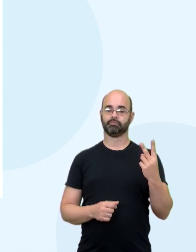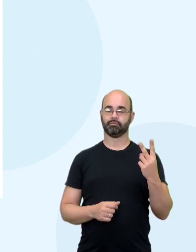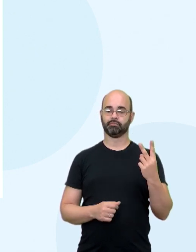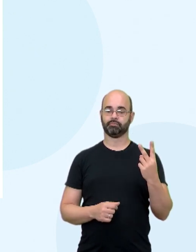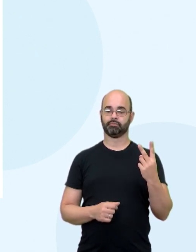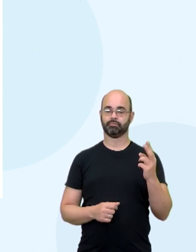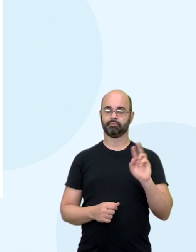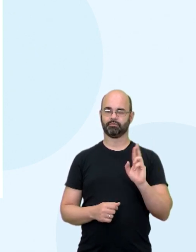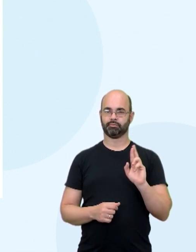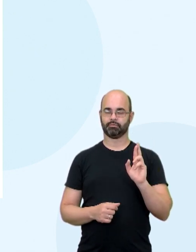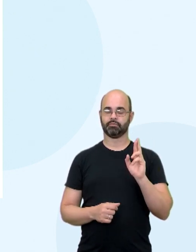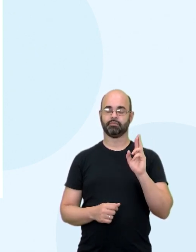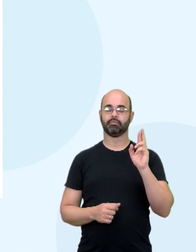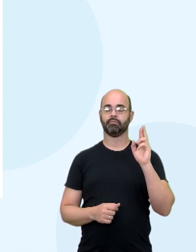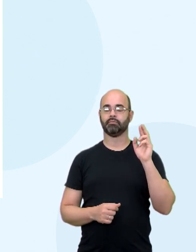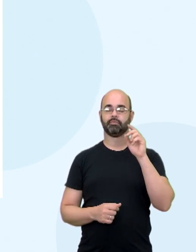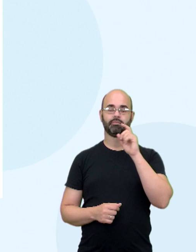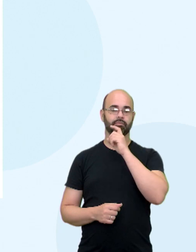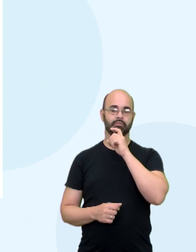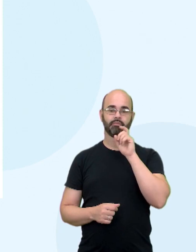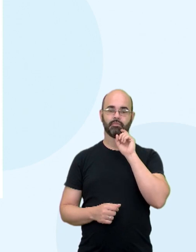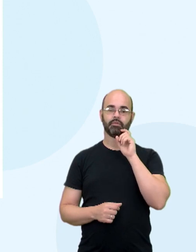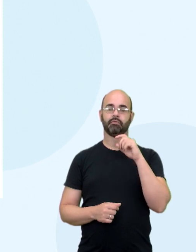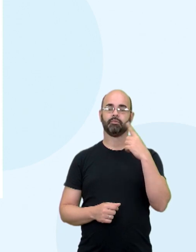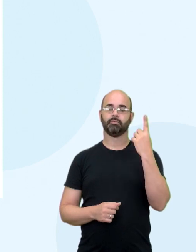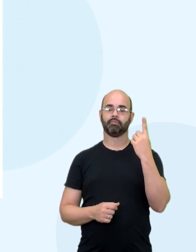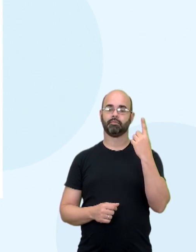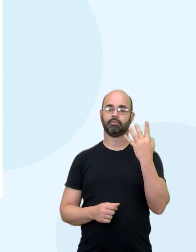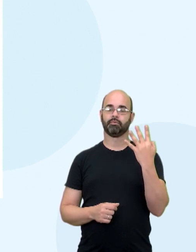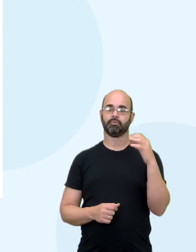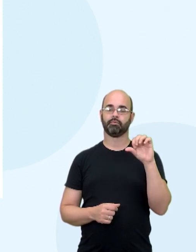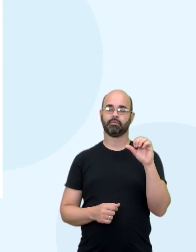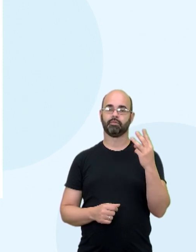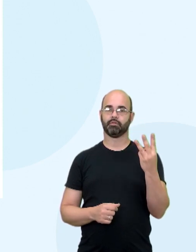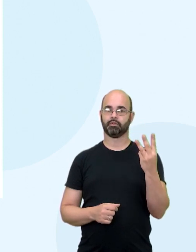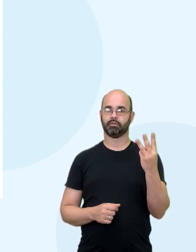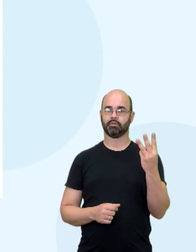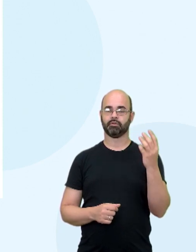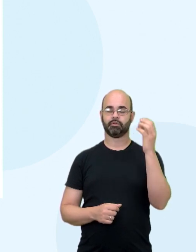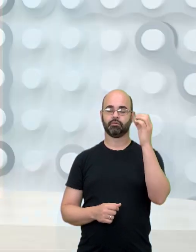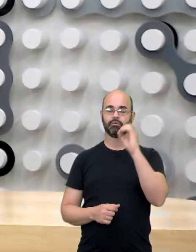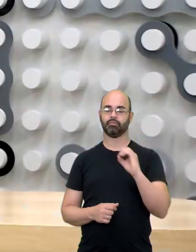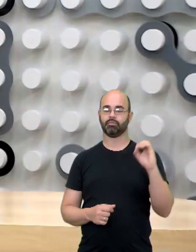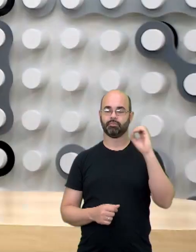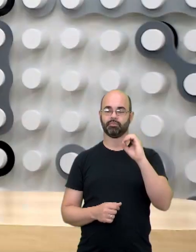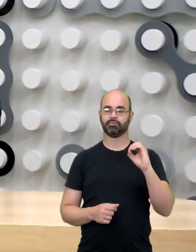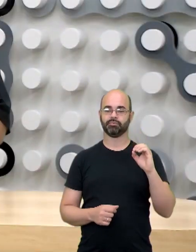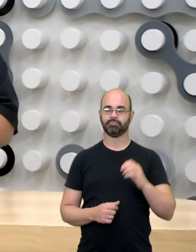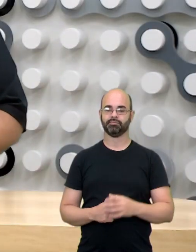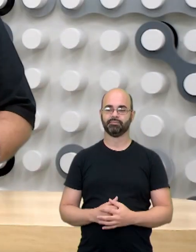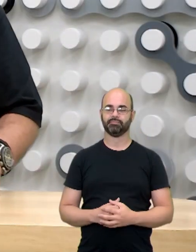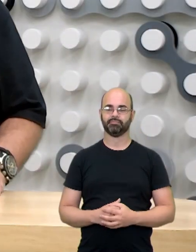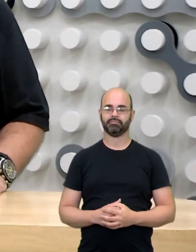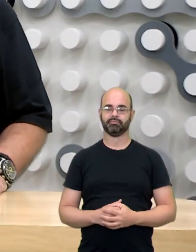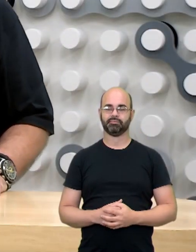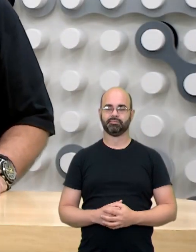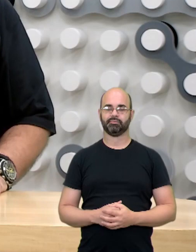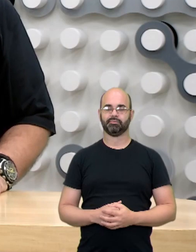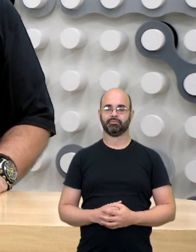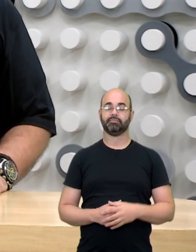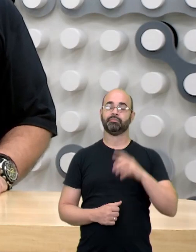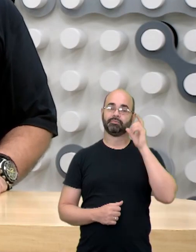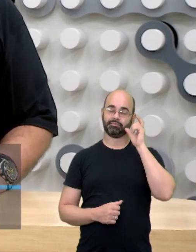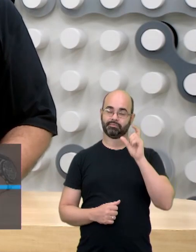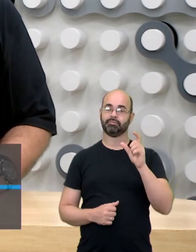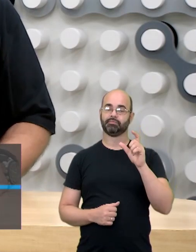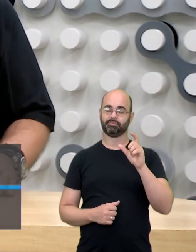1.522 em setembro, R$ 1.493 em outubro. Olha que interessante, né? A gente vê que as três